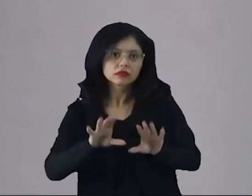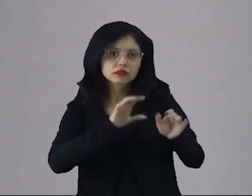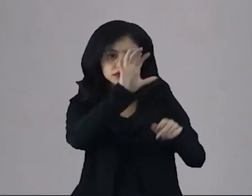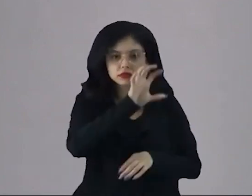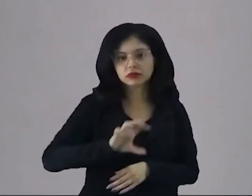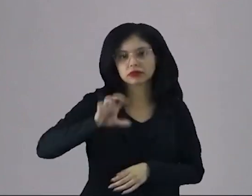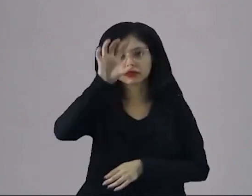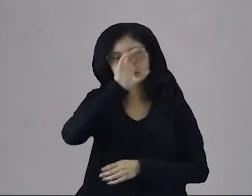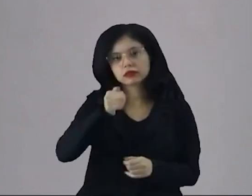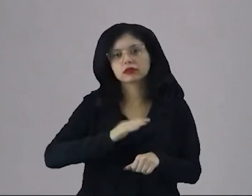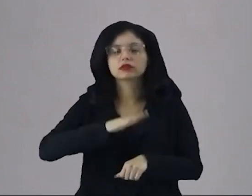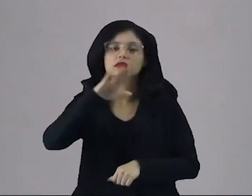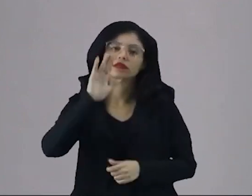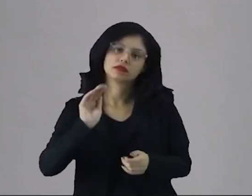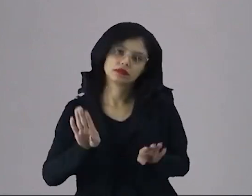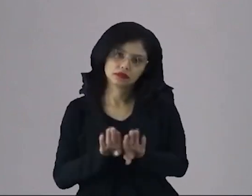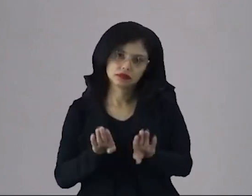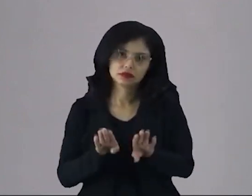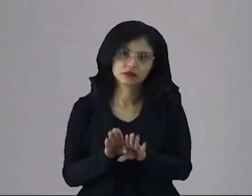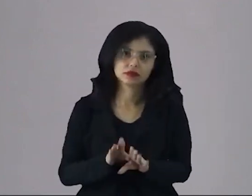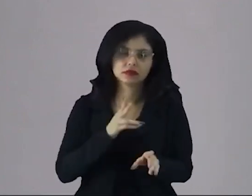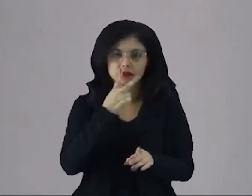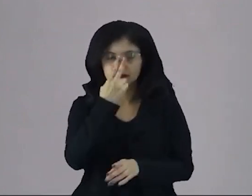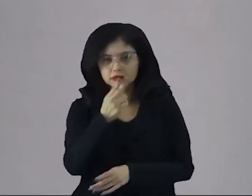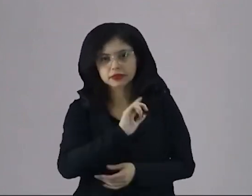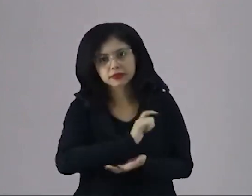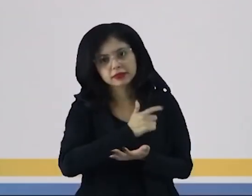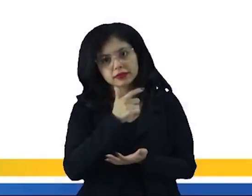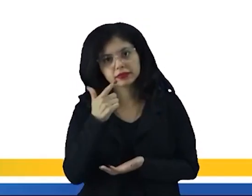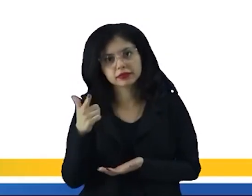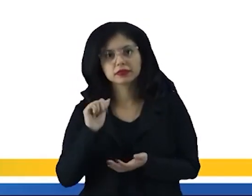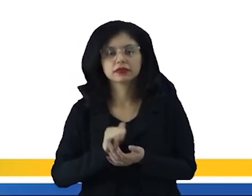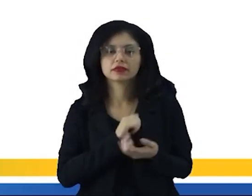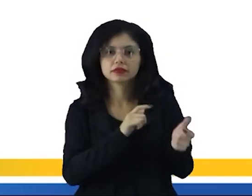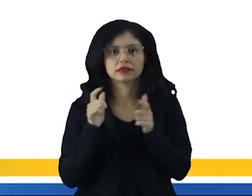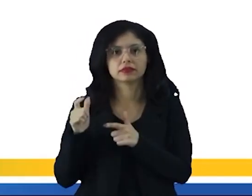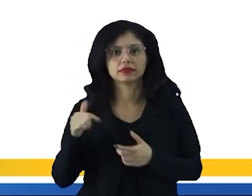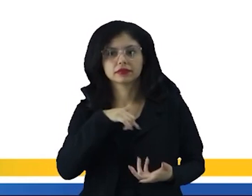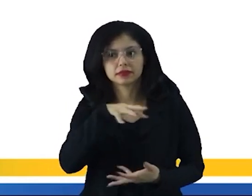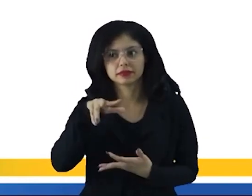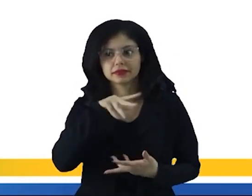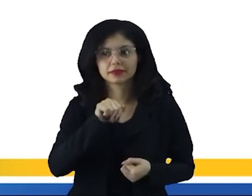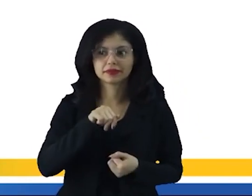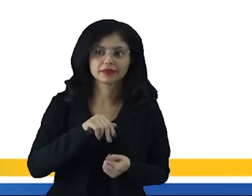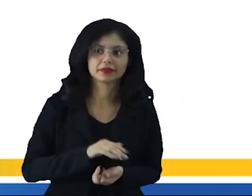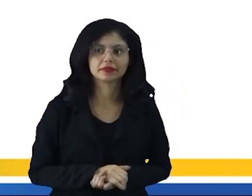mas que ela também aparece em outros lugares do mundo.